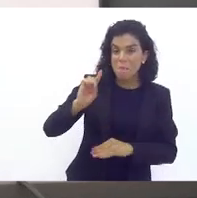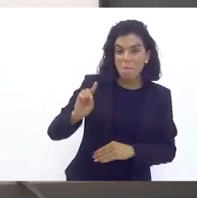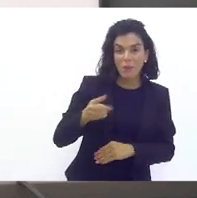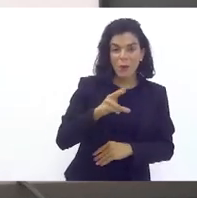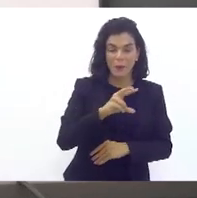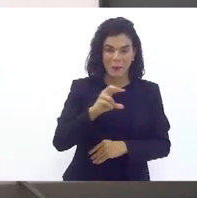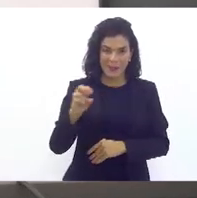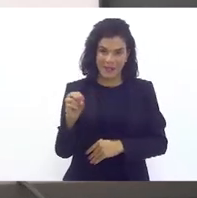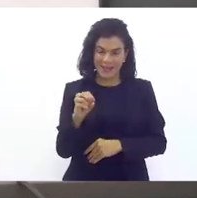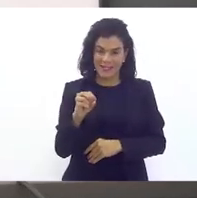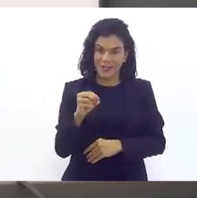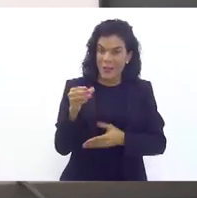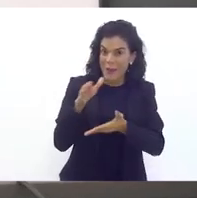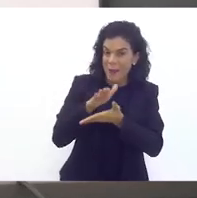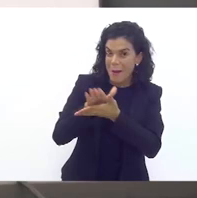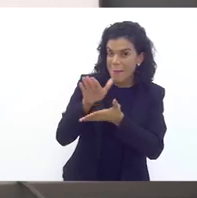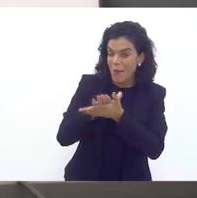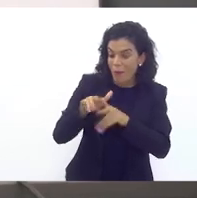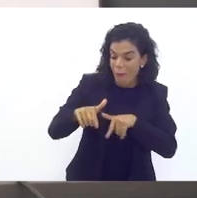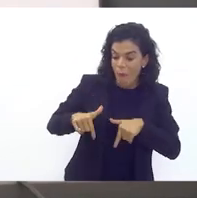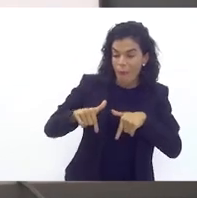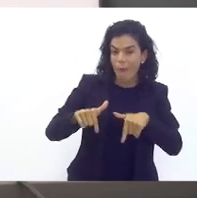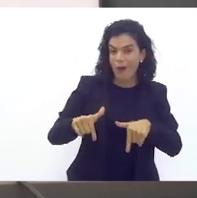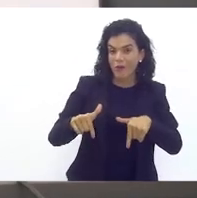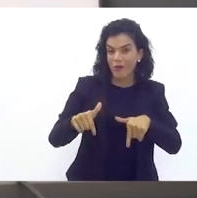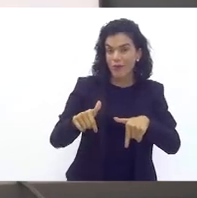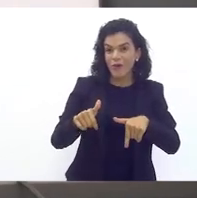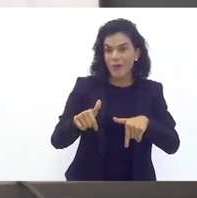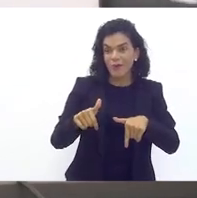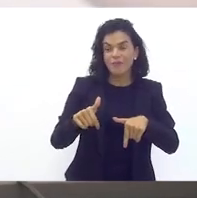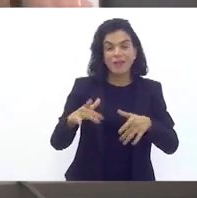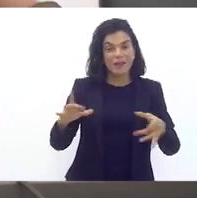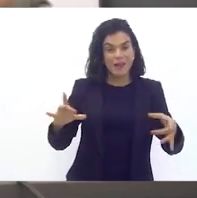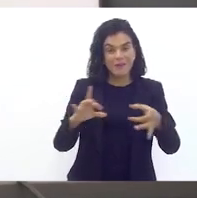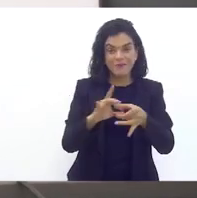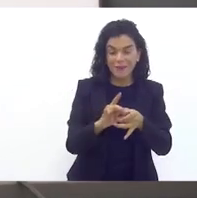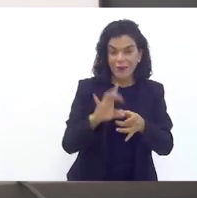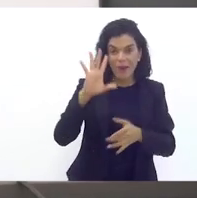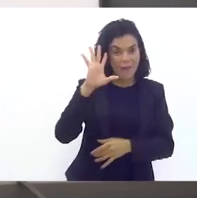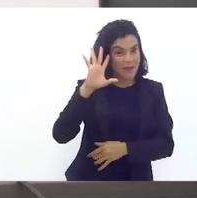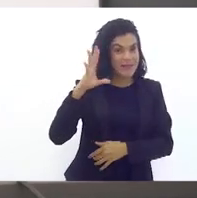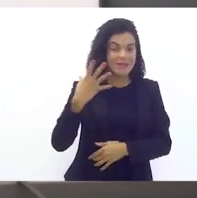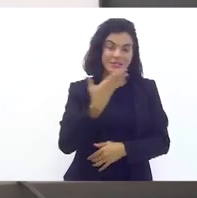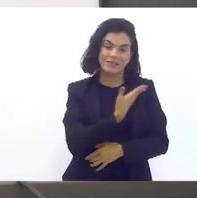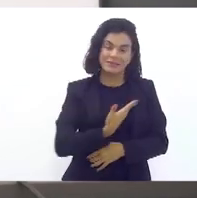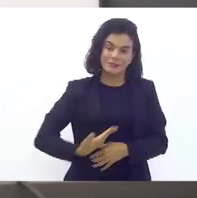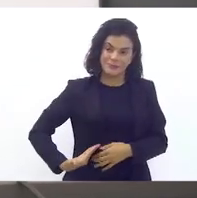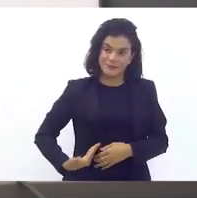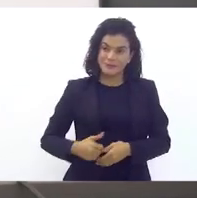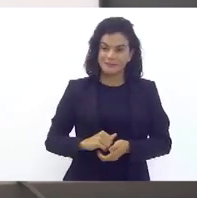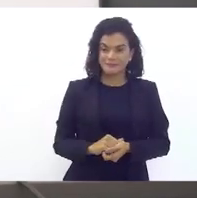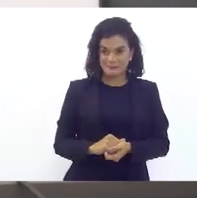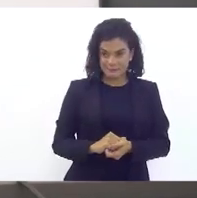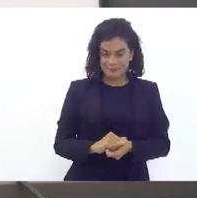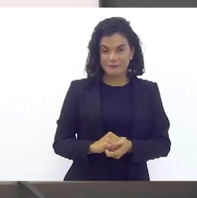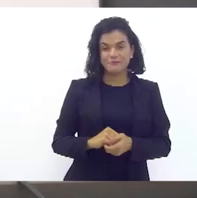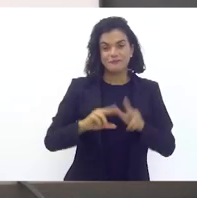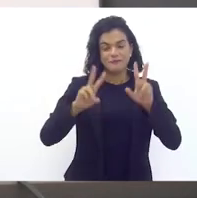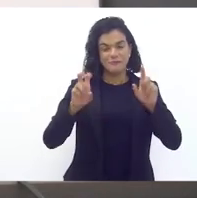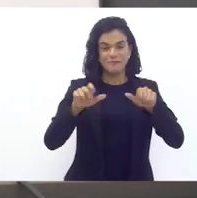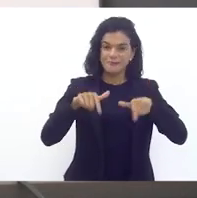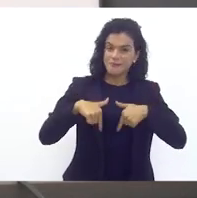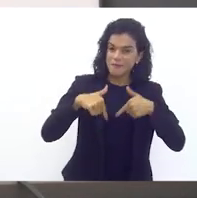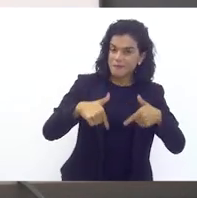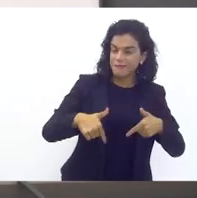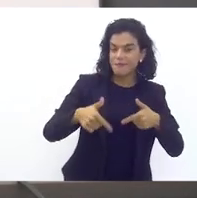E a publicação era um ato que ainda estaria vinculado a uma decisão do governador. Os efeitos financeiros da